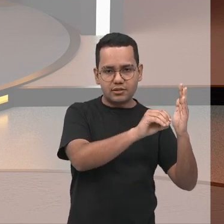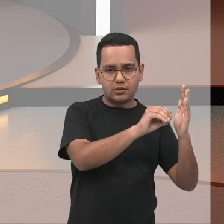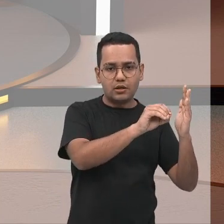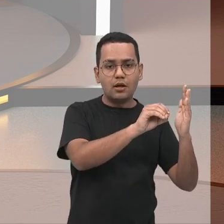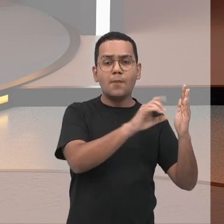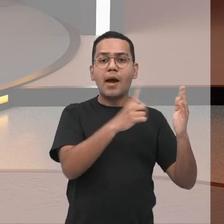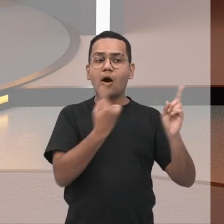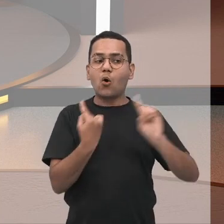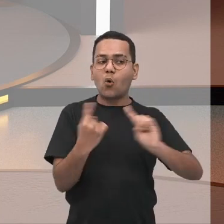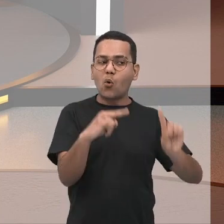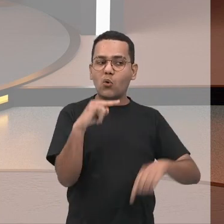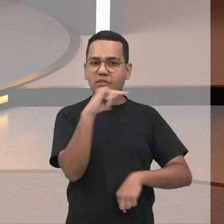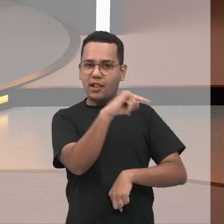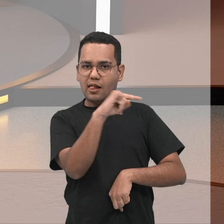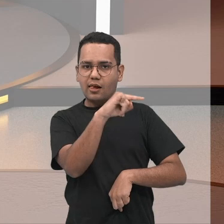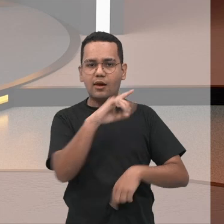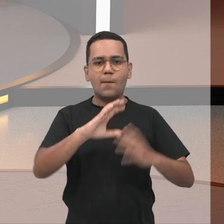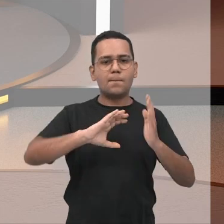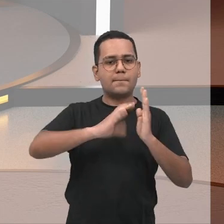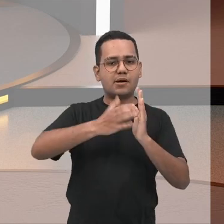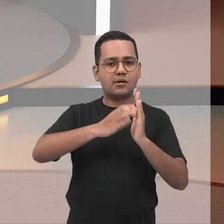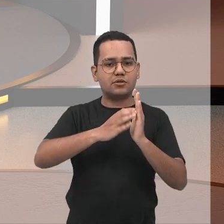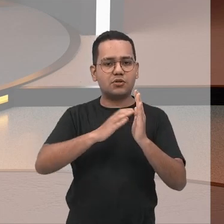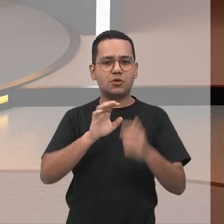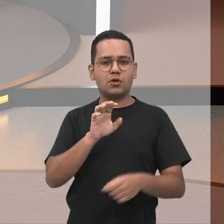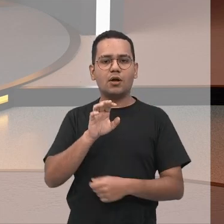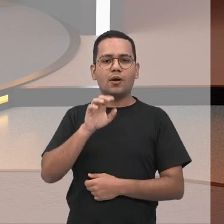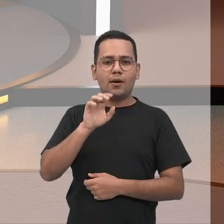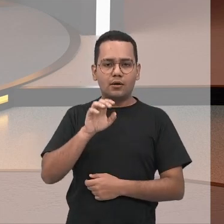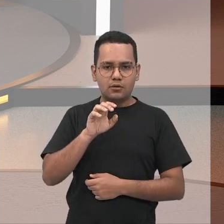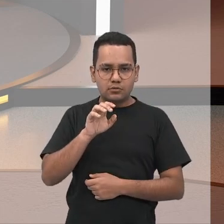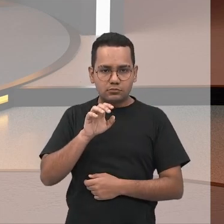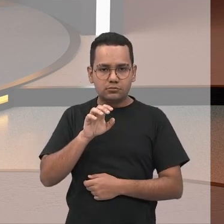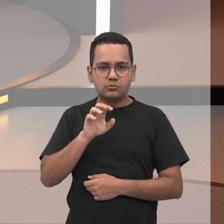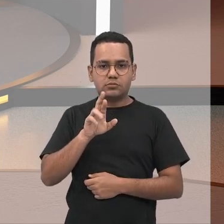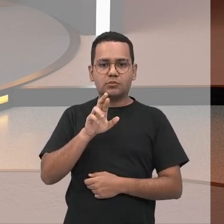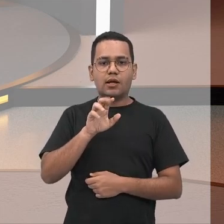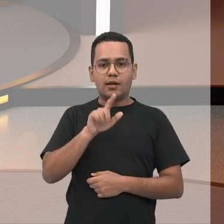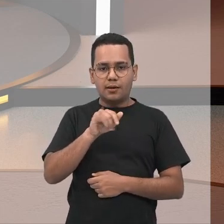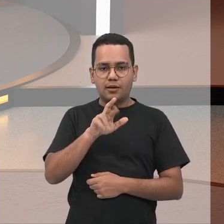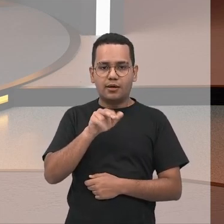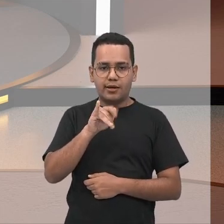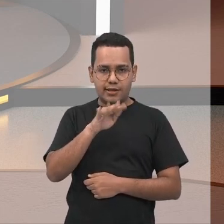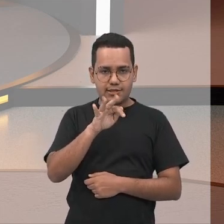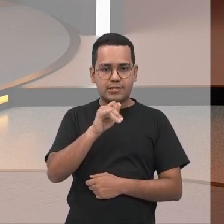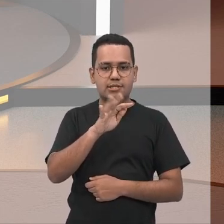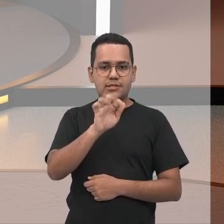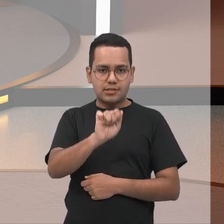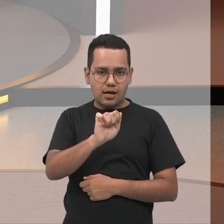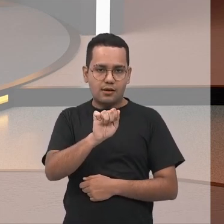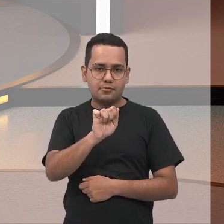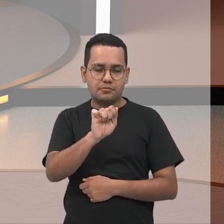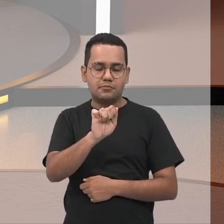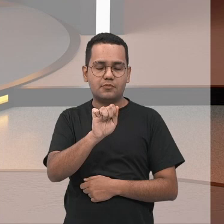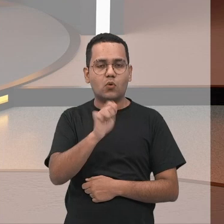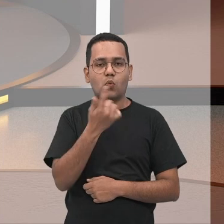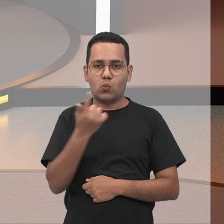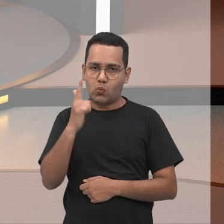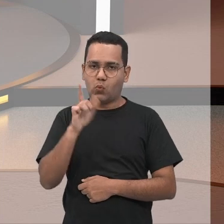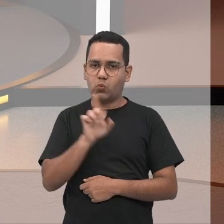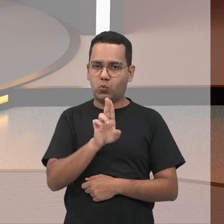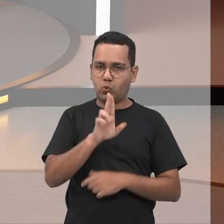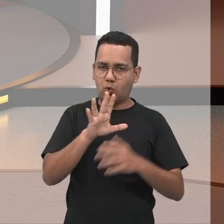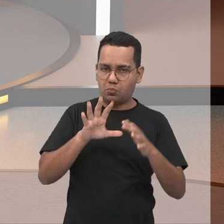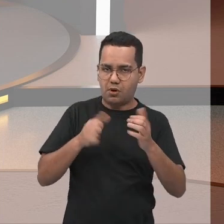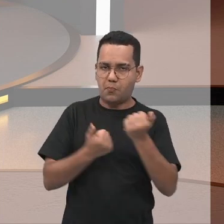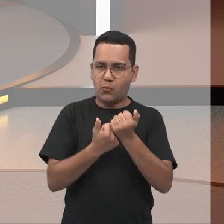Partido Regressista, sob a liderança de Bernardo Pereira de Vasconcelos. Sem apoio, né, da